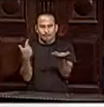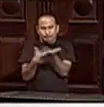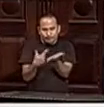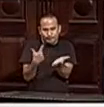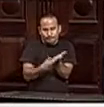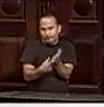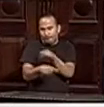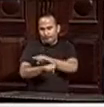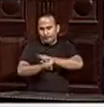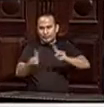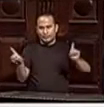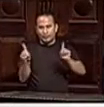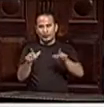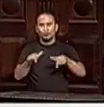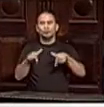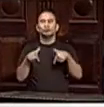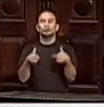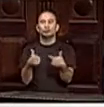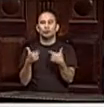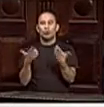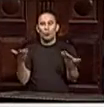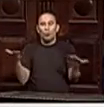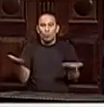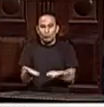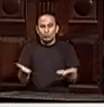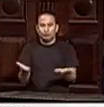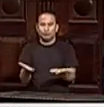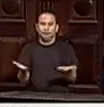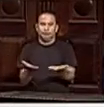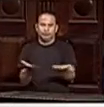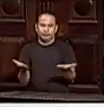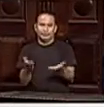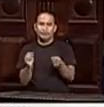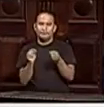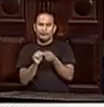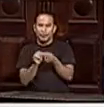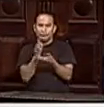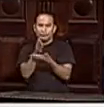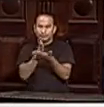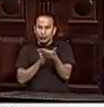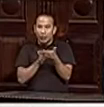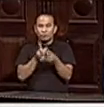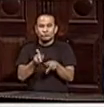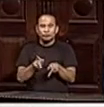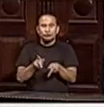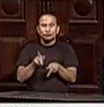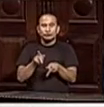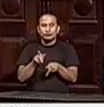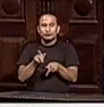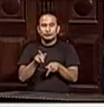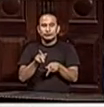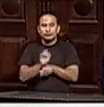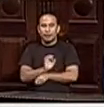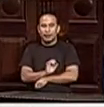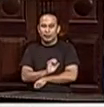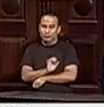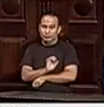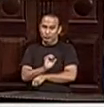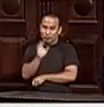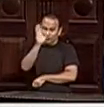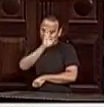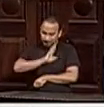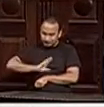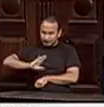com as engrenagens que hoje fazem com que uma parcela do Estado brasileiro, do Estado do Rio de Janeiro,